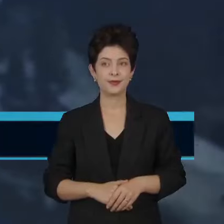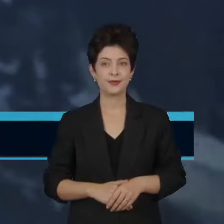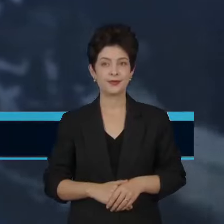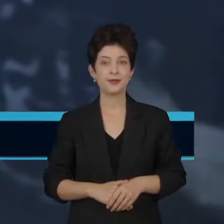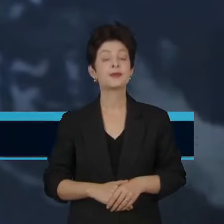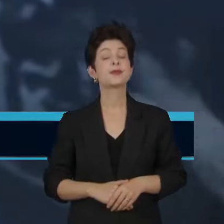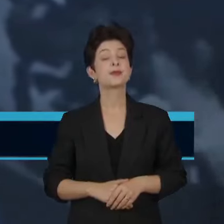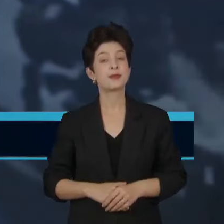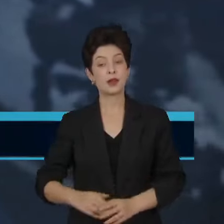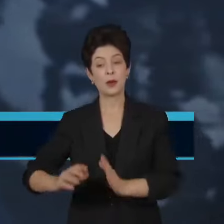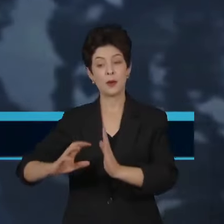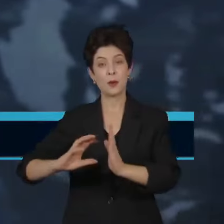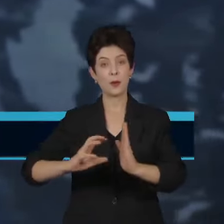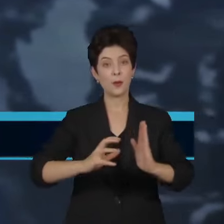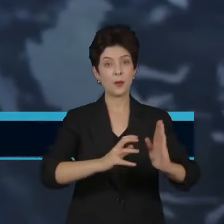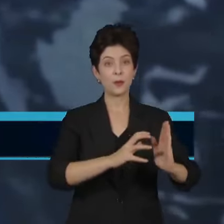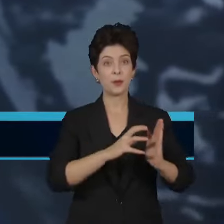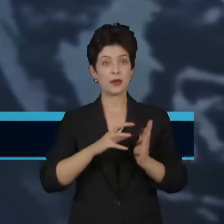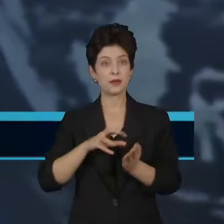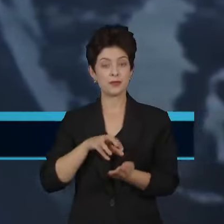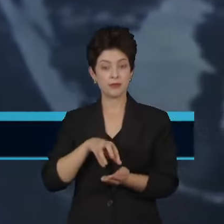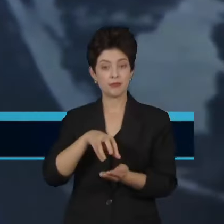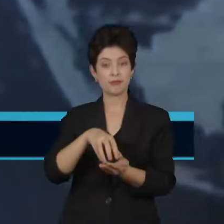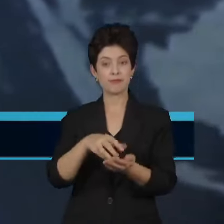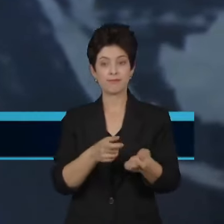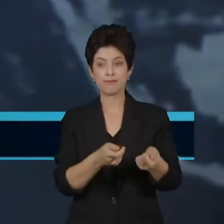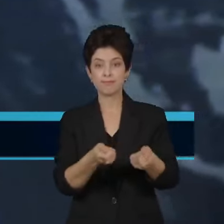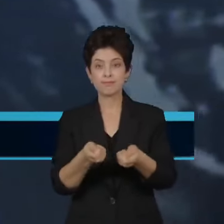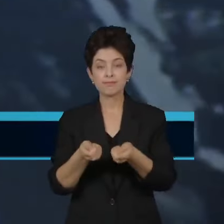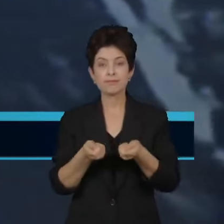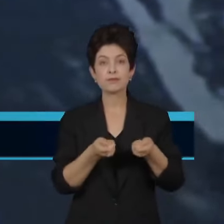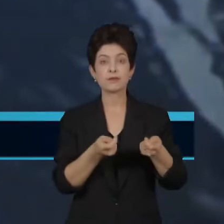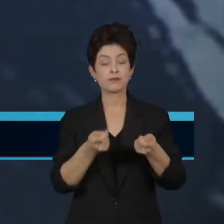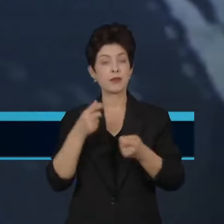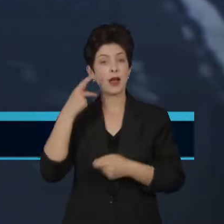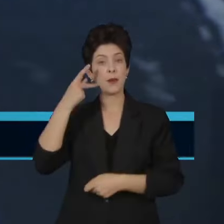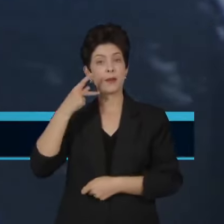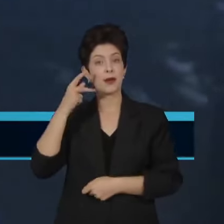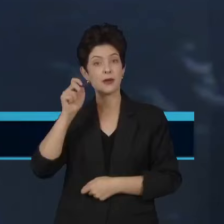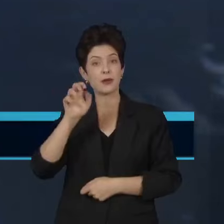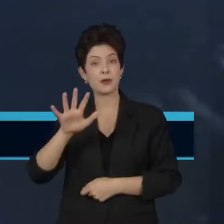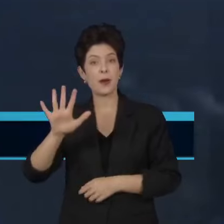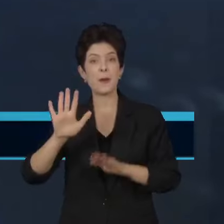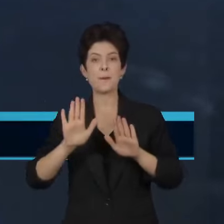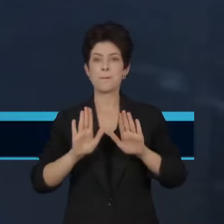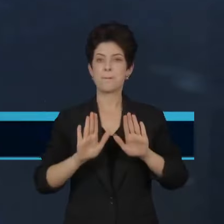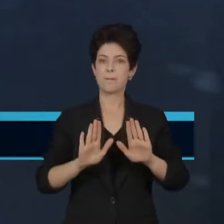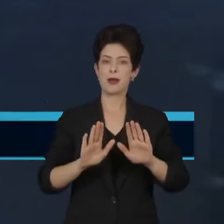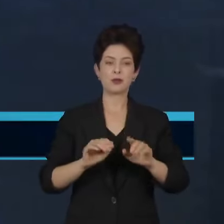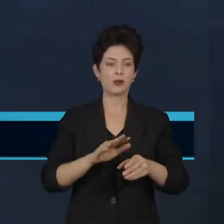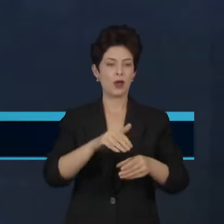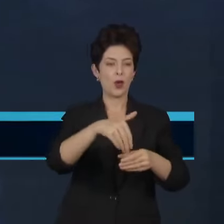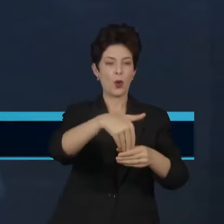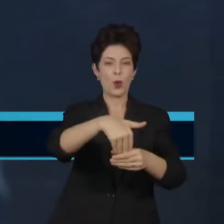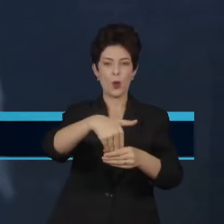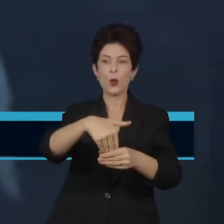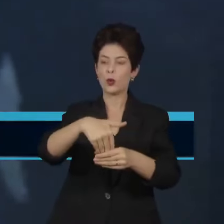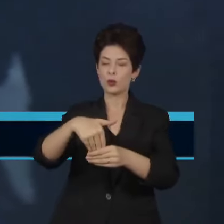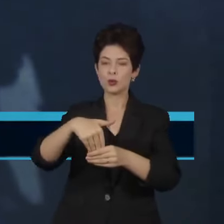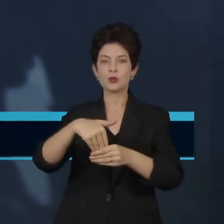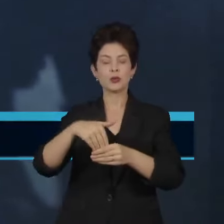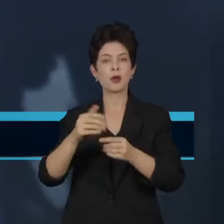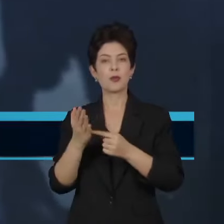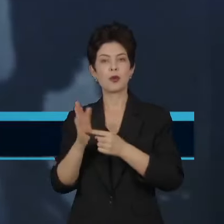Os partidos de centro mantiveram o controle após as eleições para o Parlamento Europeu, mas o resultado das urnas revelou um continente